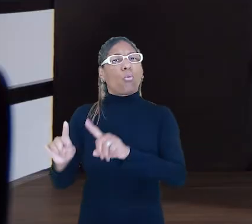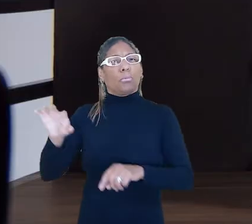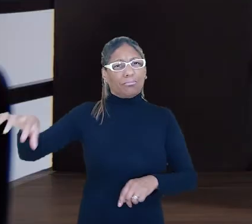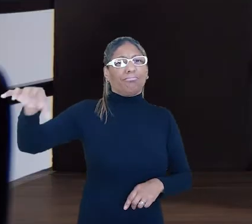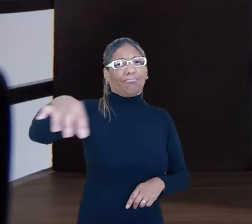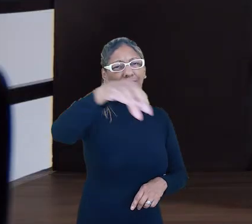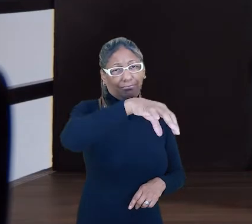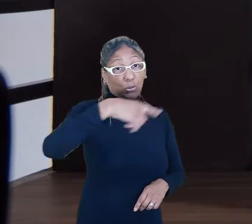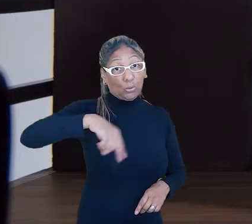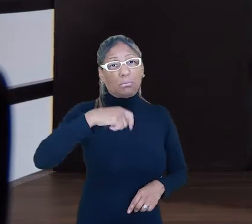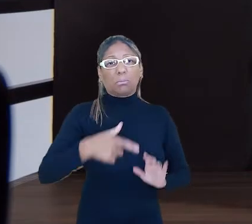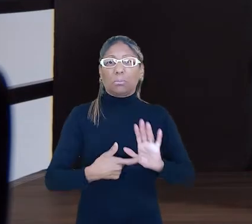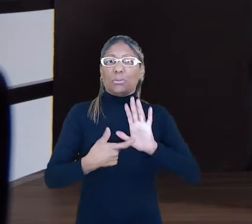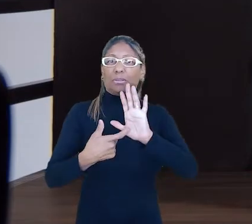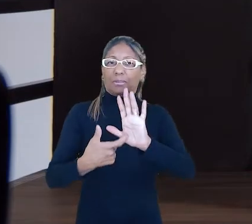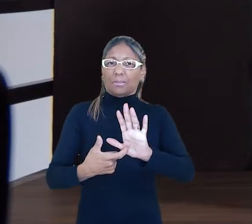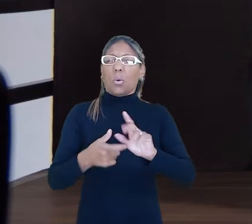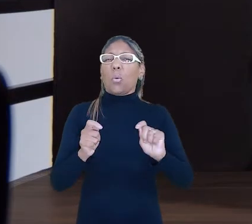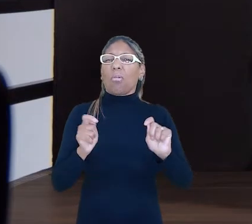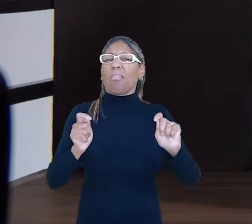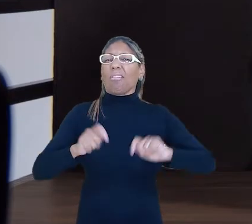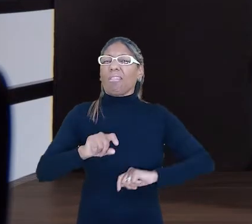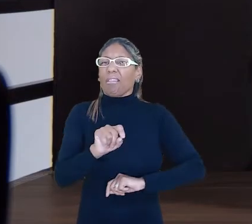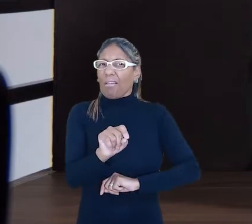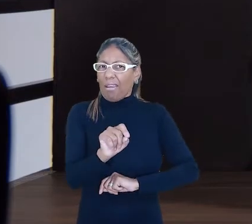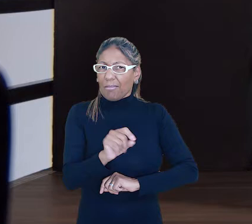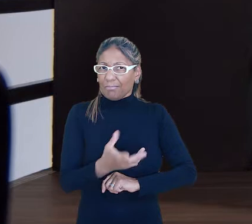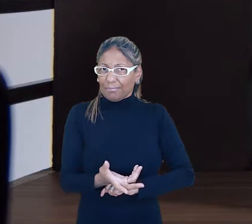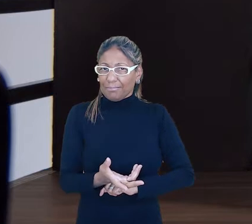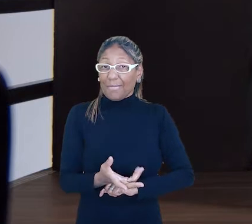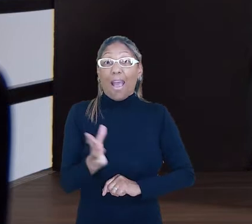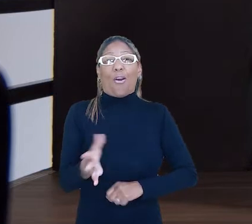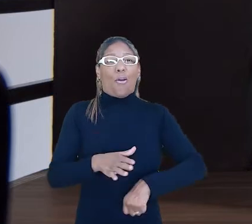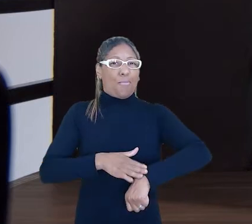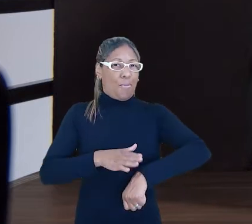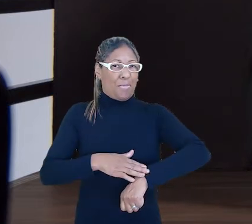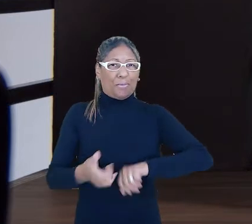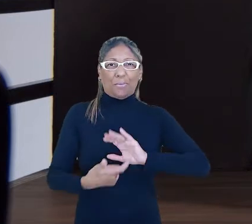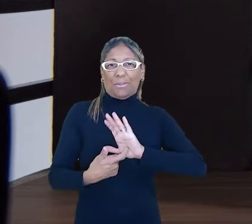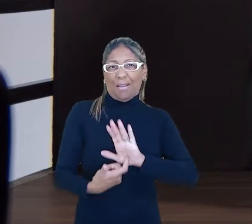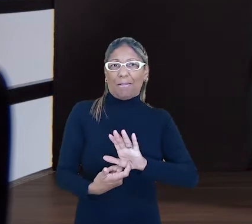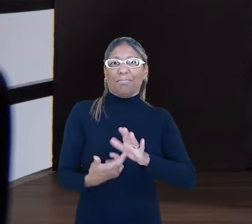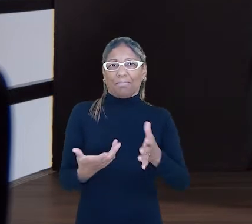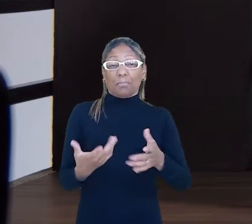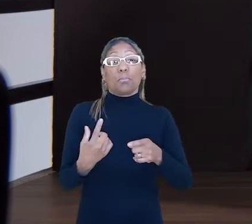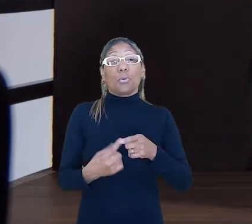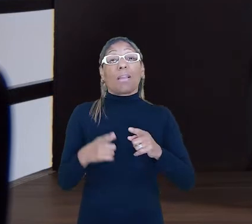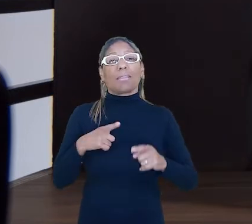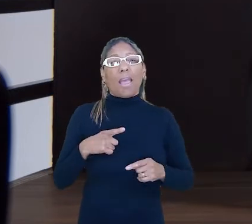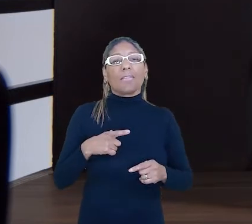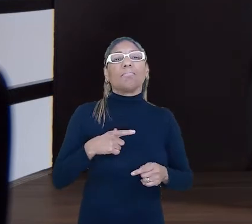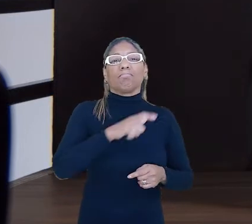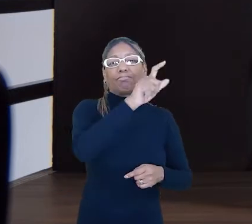A gente tem que mostrar Mateus. O que é o Saindo do Conto. Eu acho que vai ser um momento certo, porque vai ter